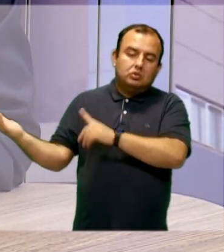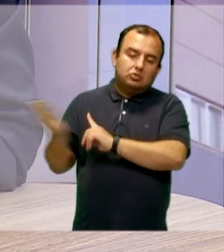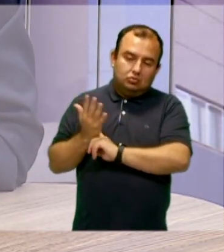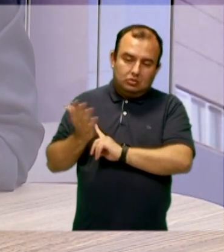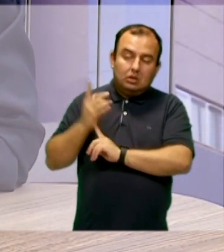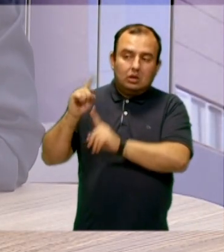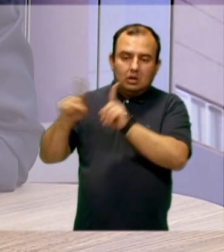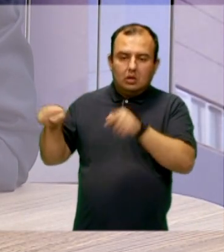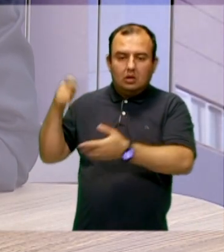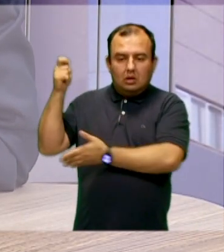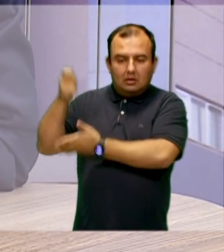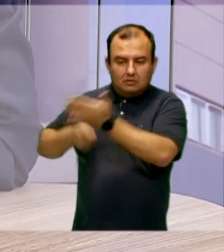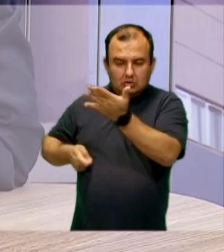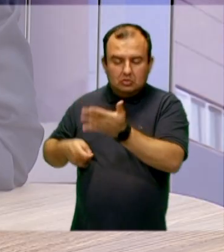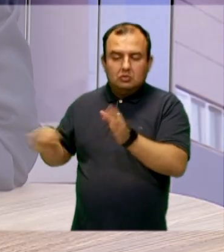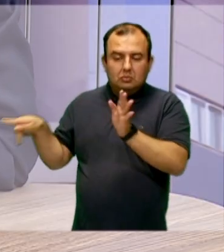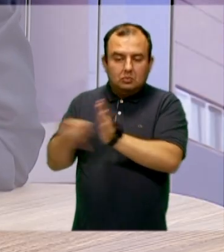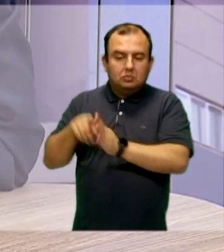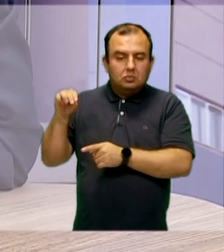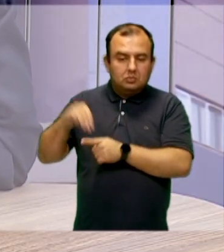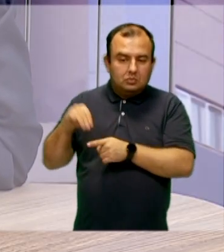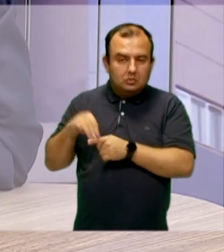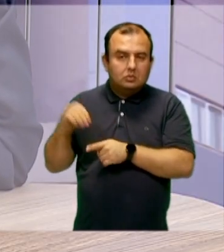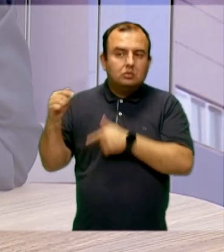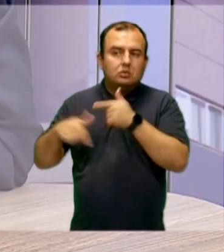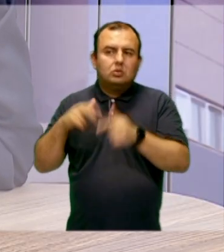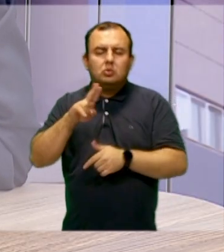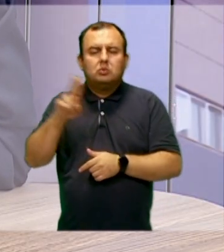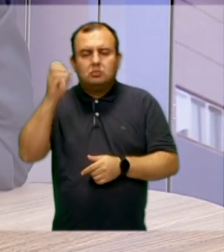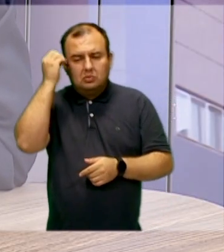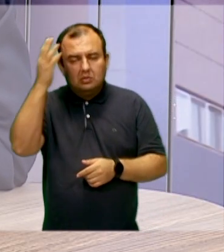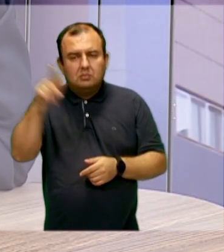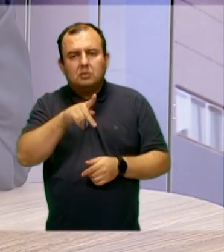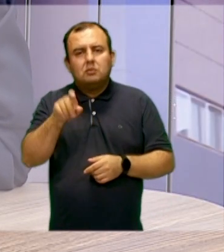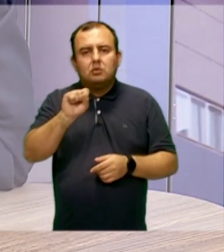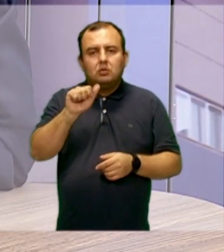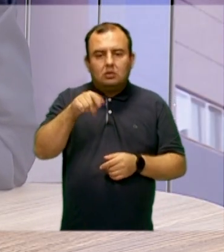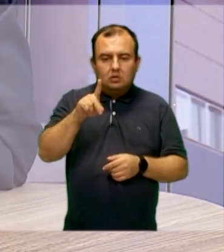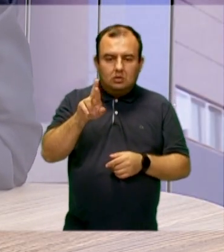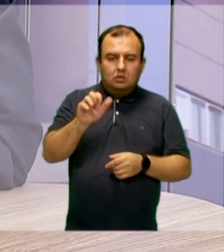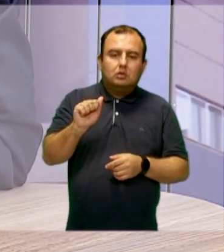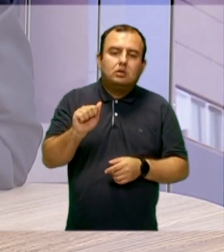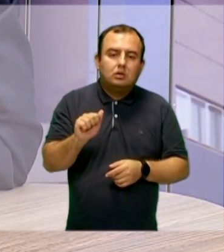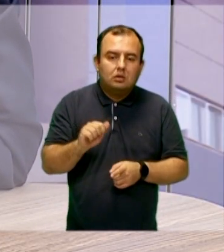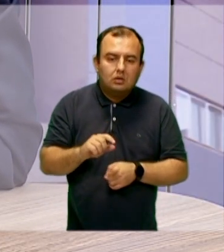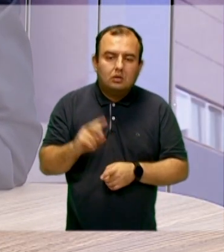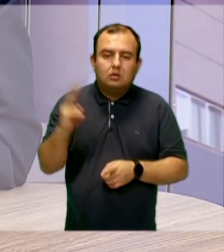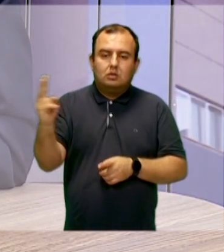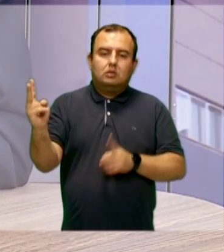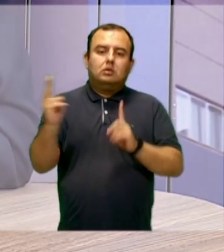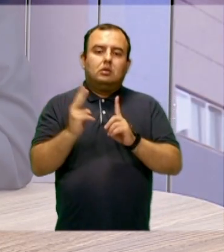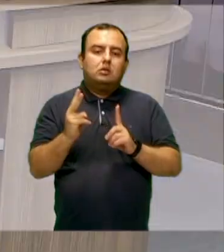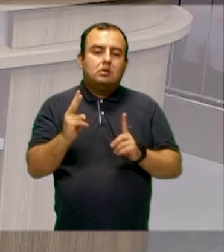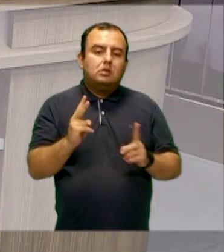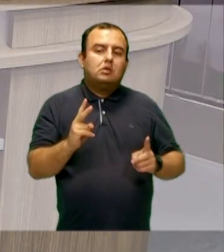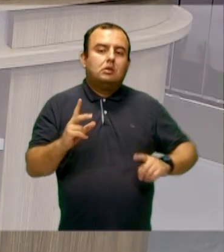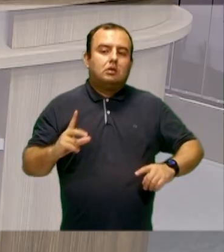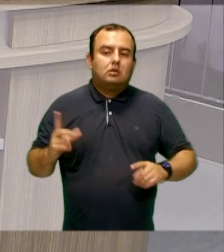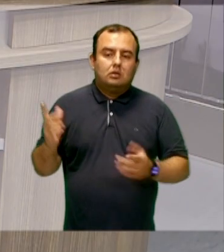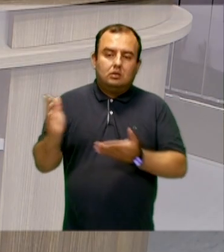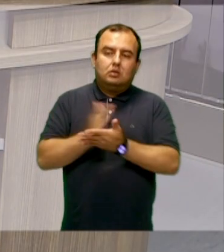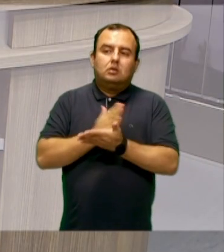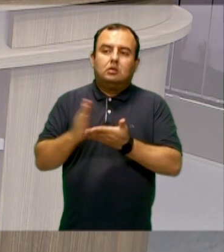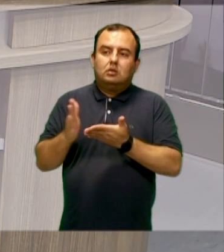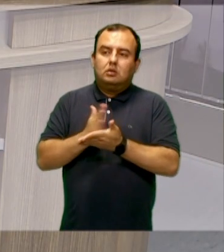sabe fazer uma reunião com a professora Sandra e com um servidor, não me recordo o nome dele agora, peço perdão, mas ele dizia, olha,